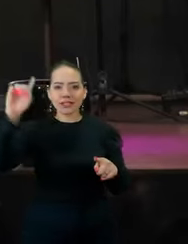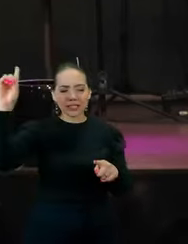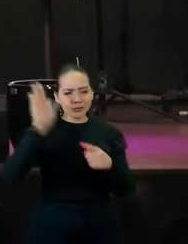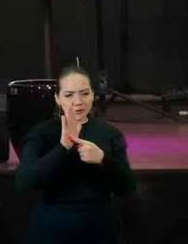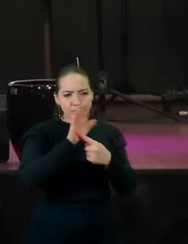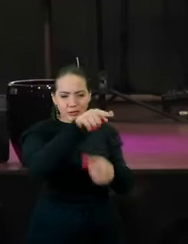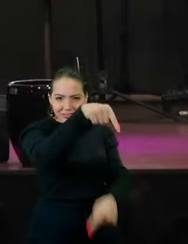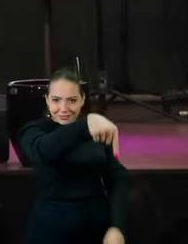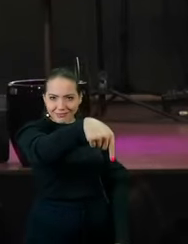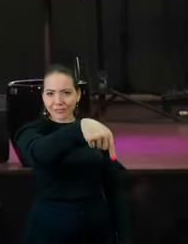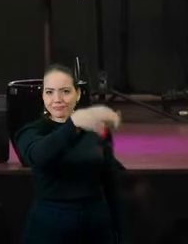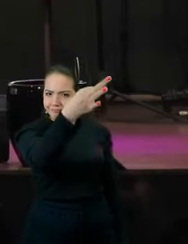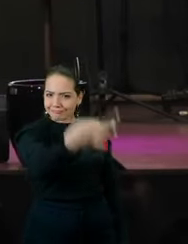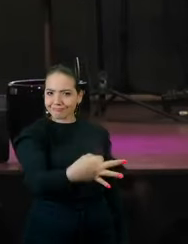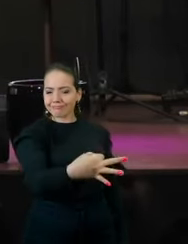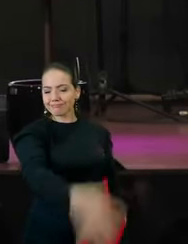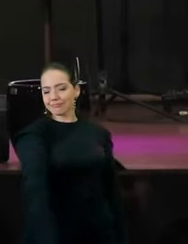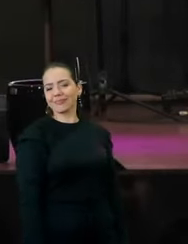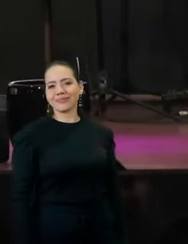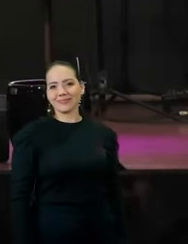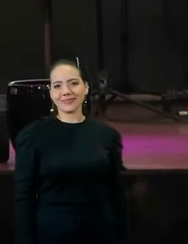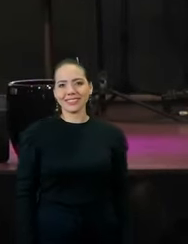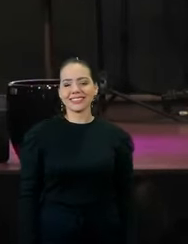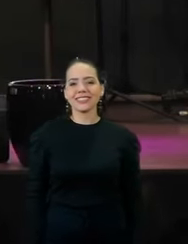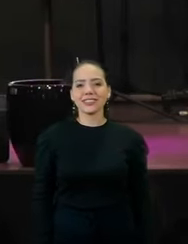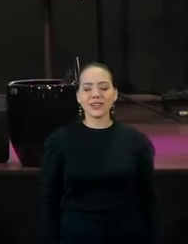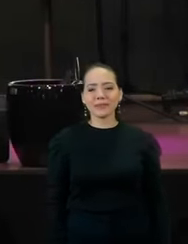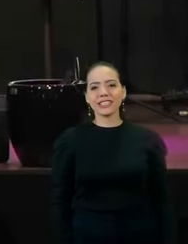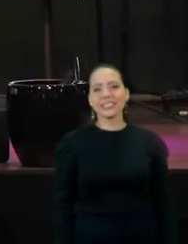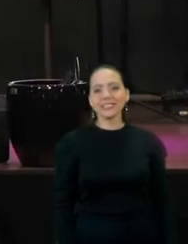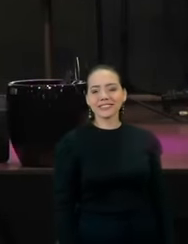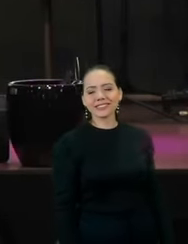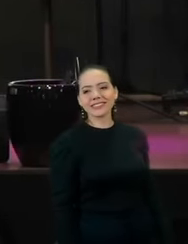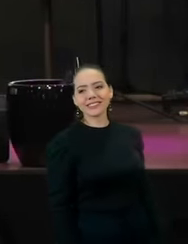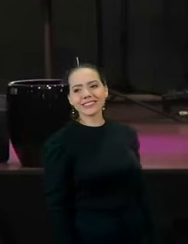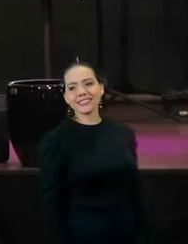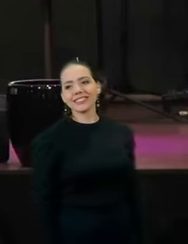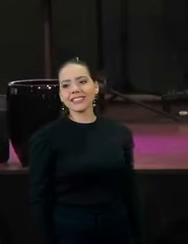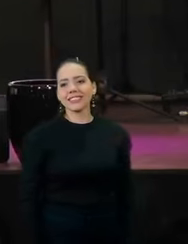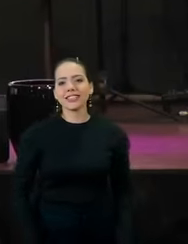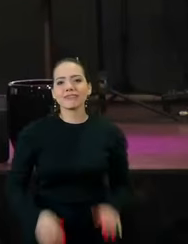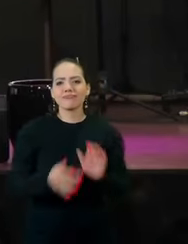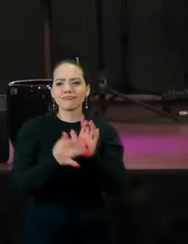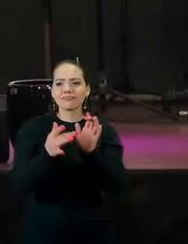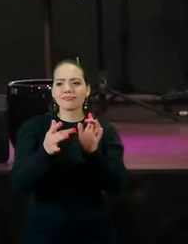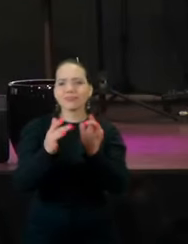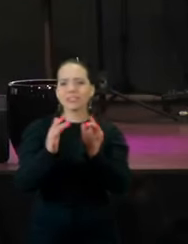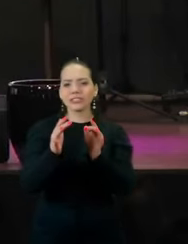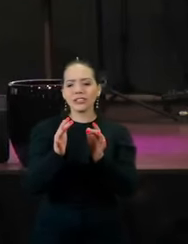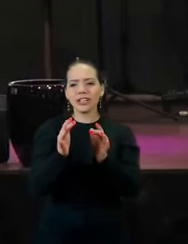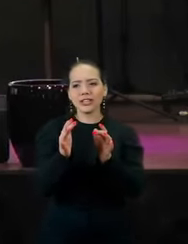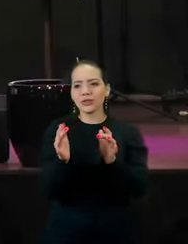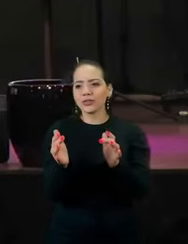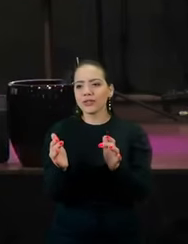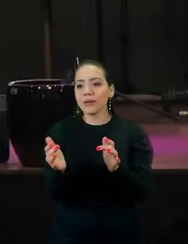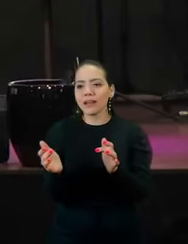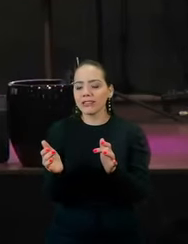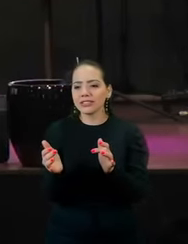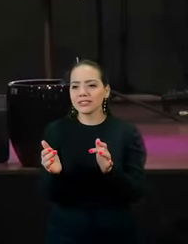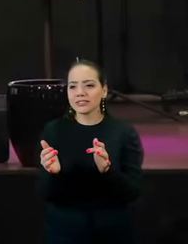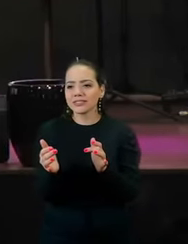assim, mas vocês não creem em mim porque não são minhas ovelhas. Jesus estava falando, sabe por que vocês não creem em